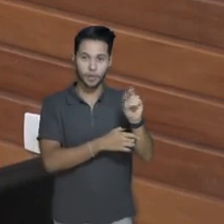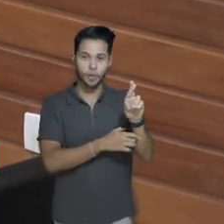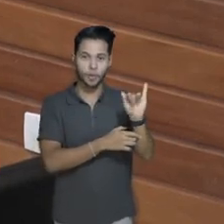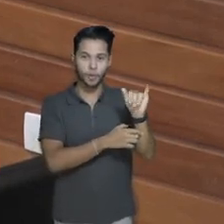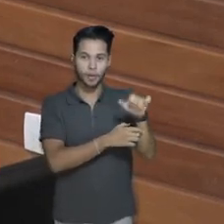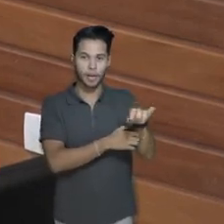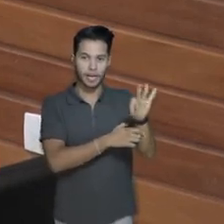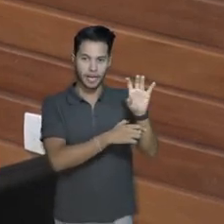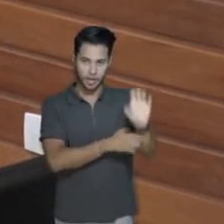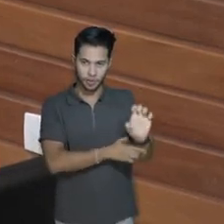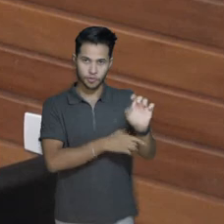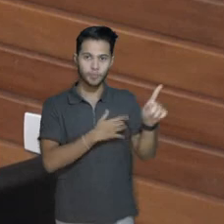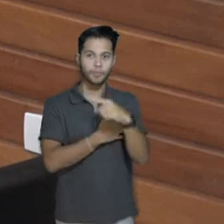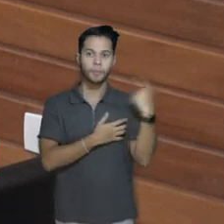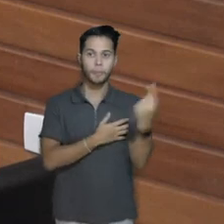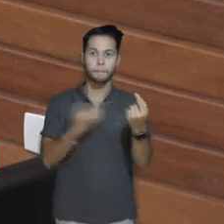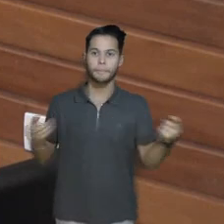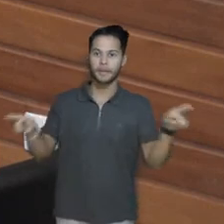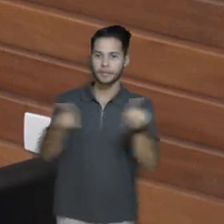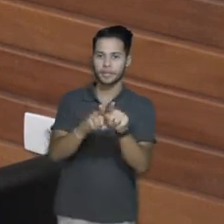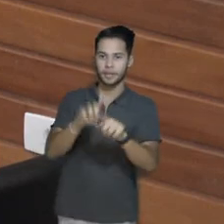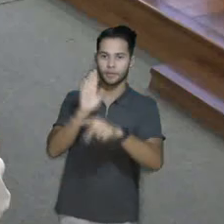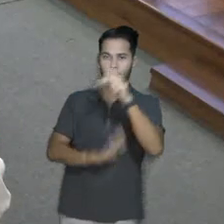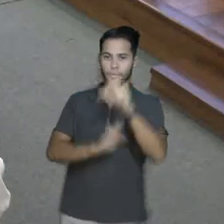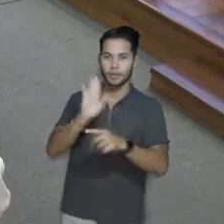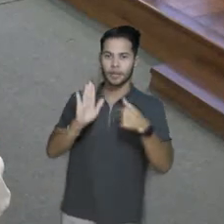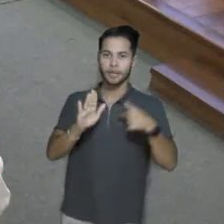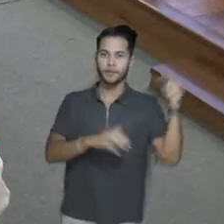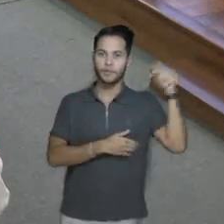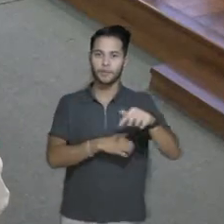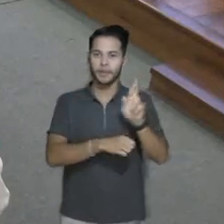programa estou aqui representando o nosso grão